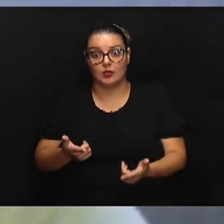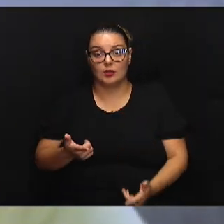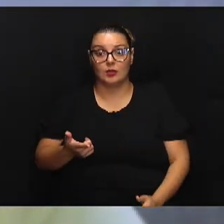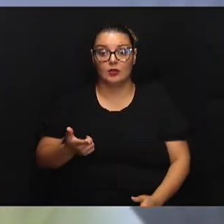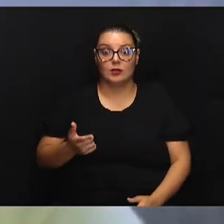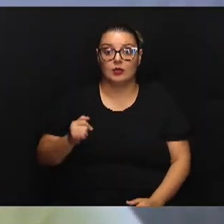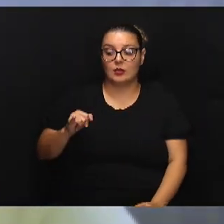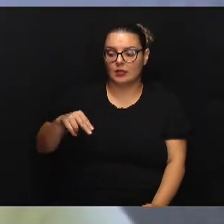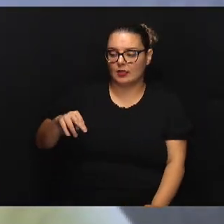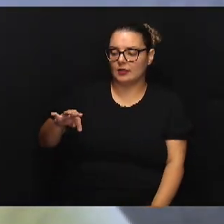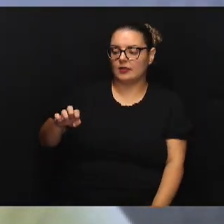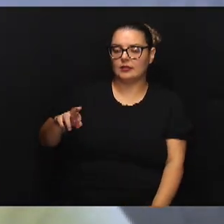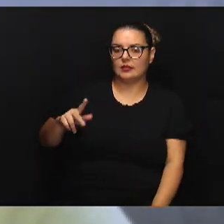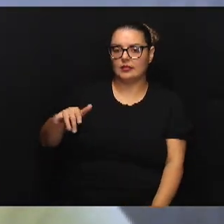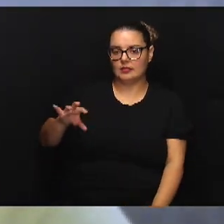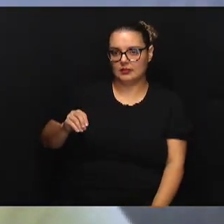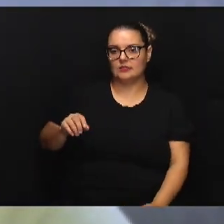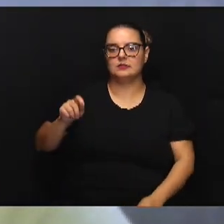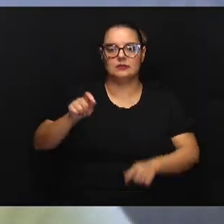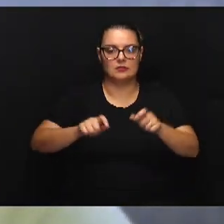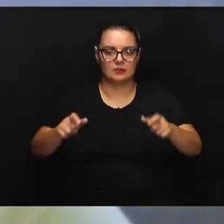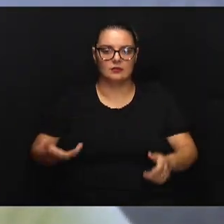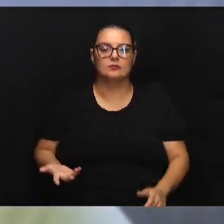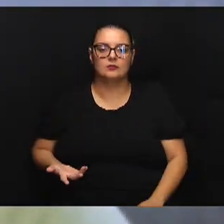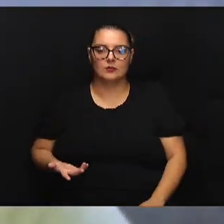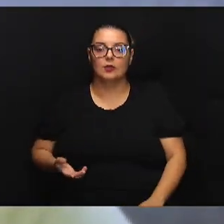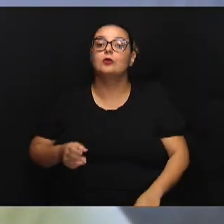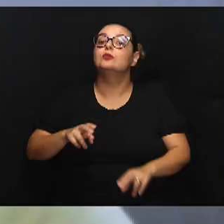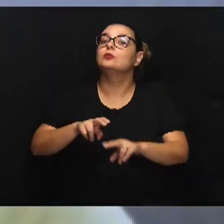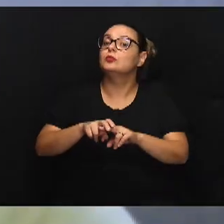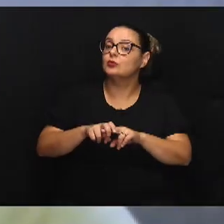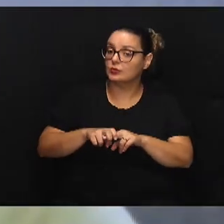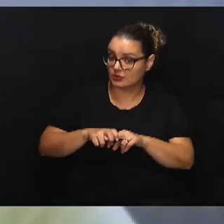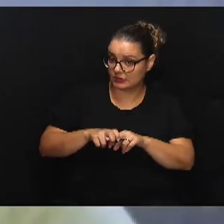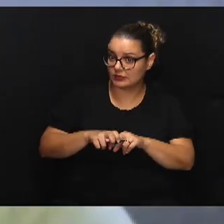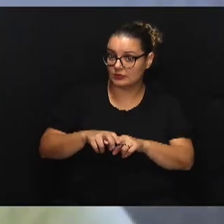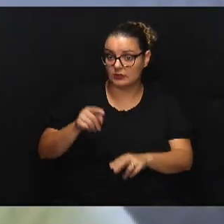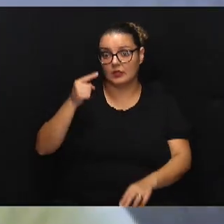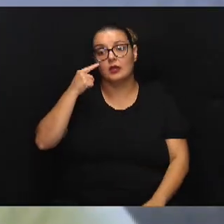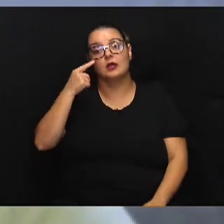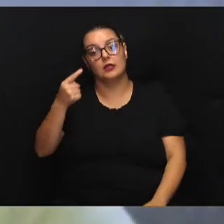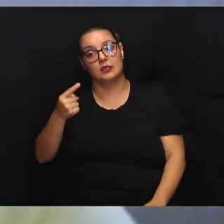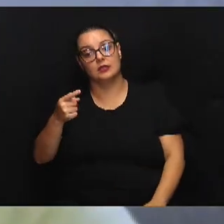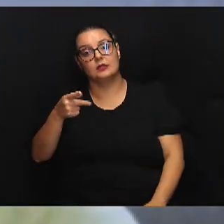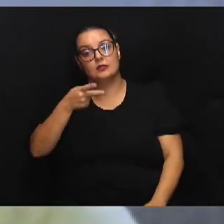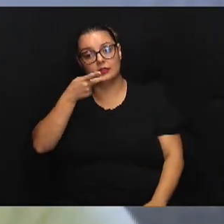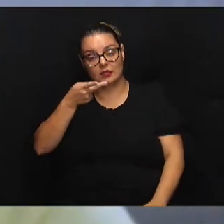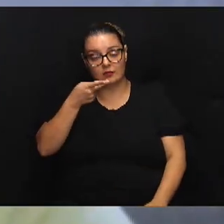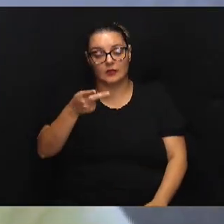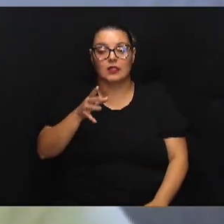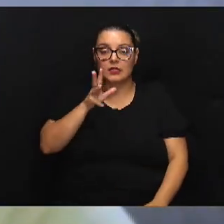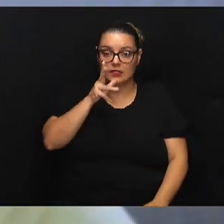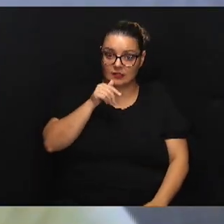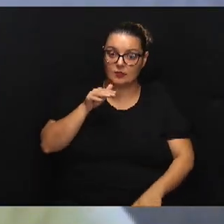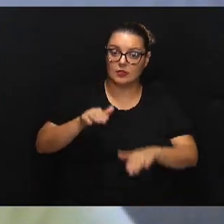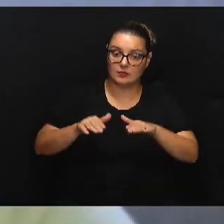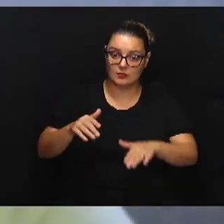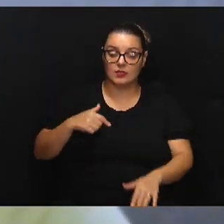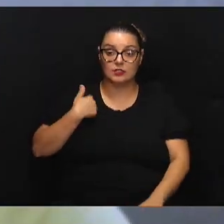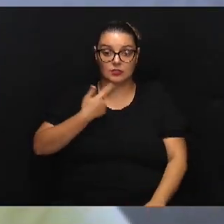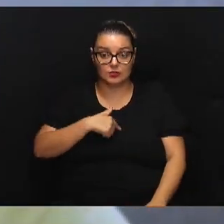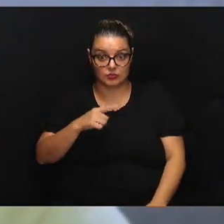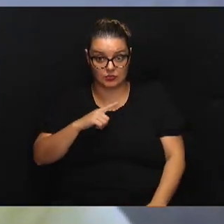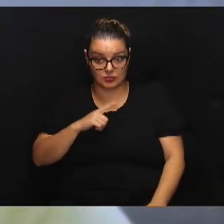na interação com as pessoas. Por isso, a intenção da fala demora muitas vezes. e nós vamos